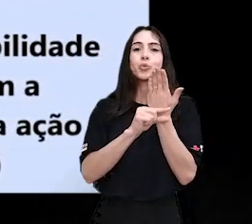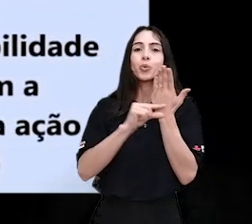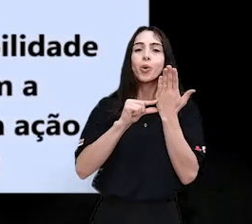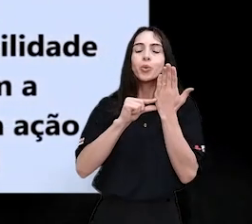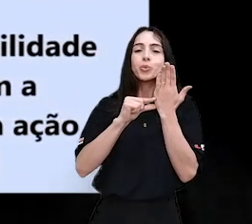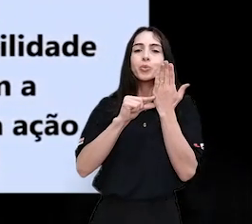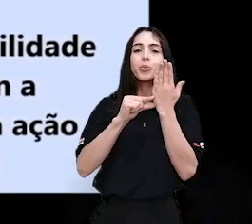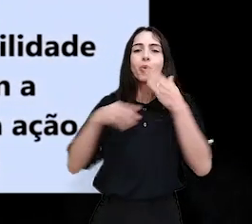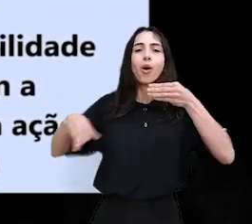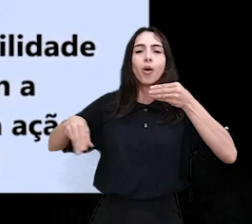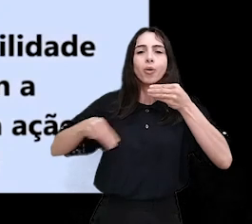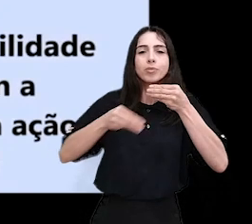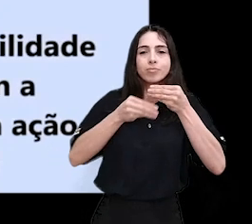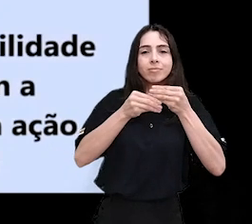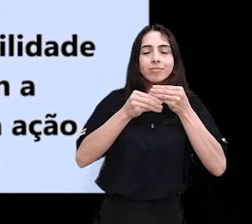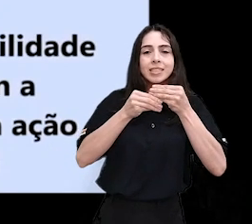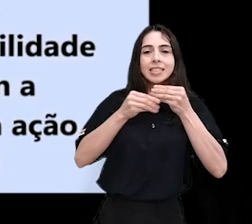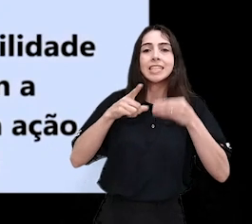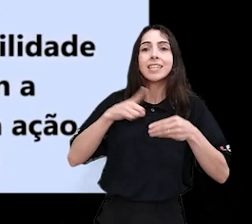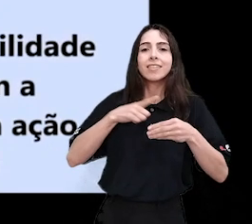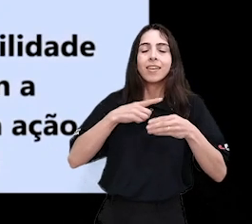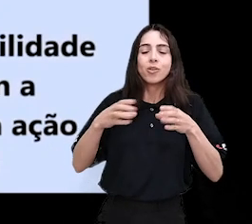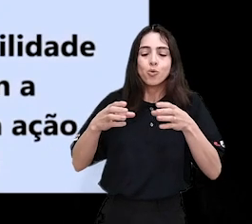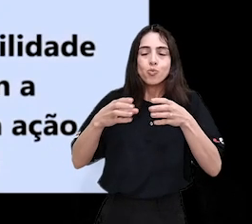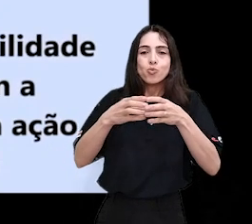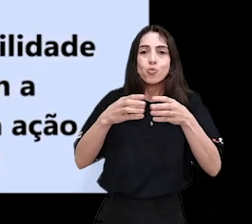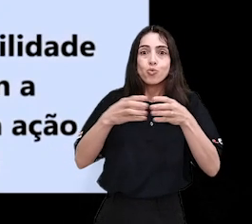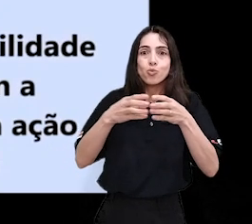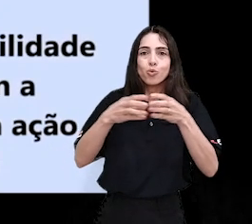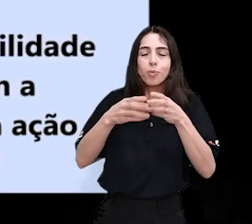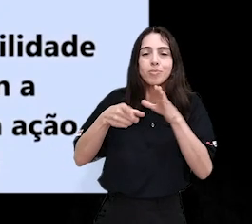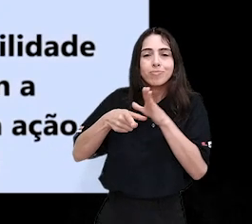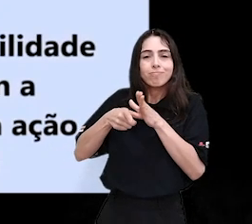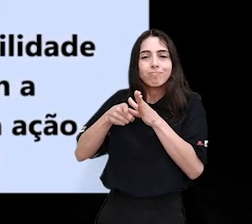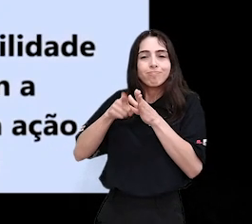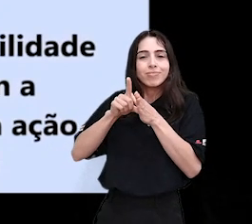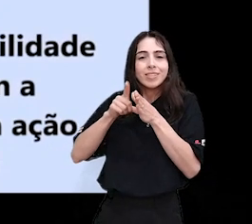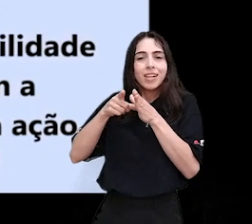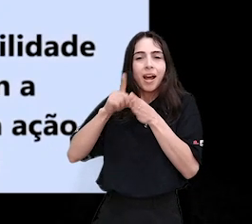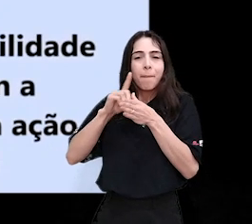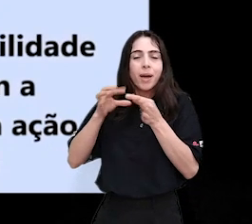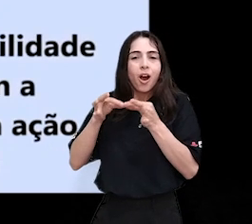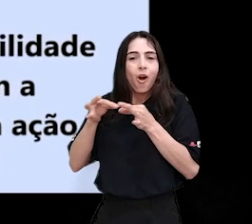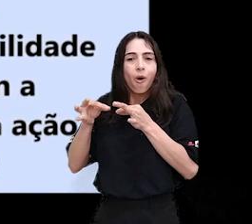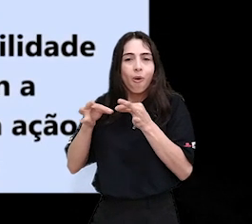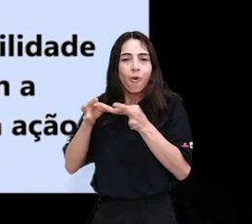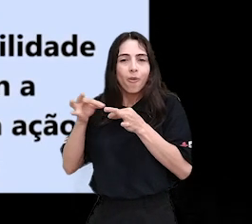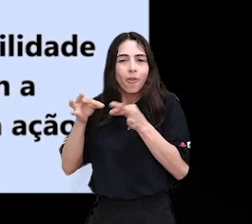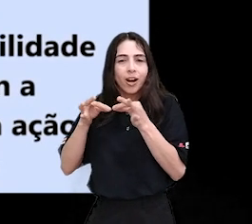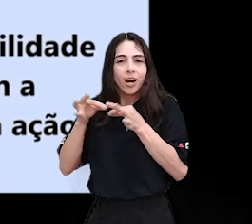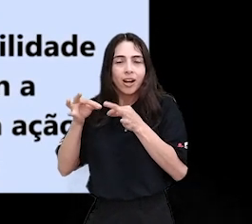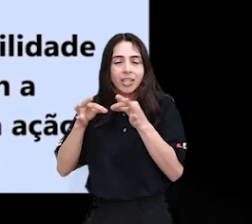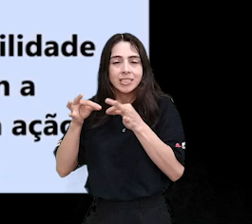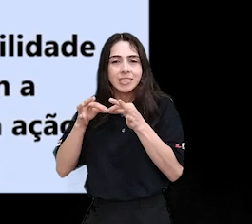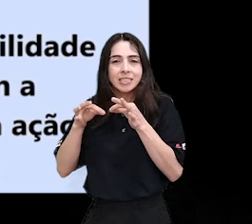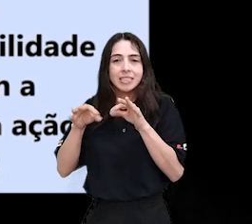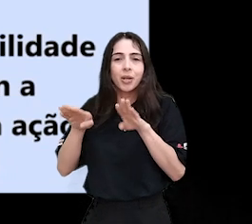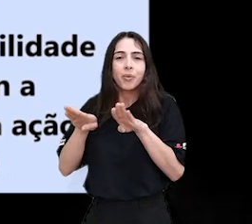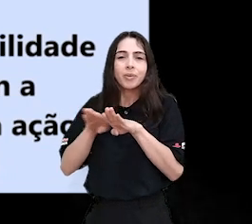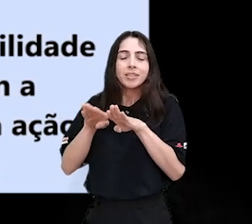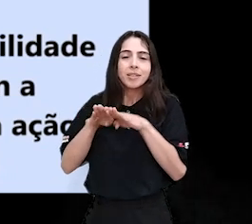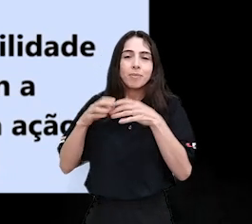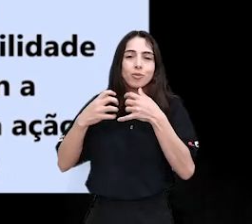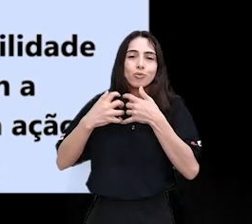complementa dizendo que são centros de antecipação, de regulação, de